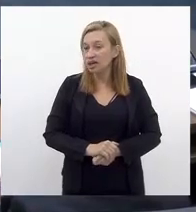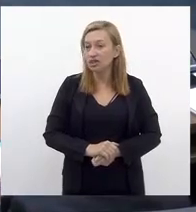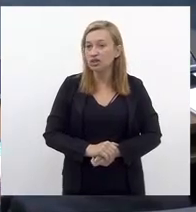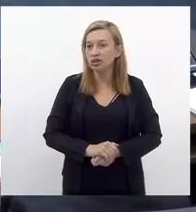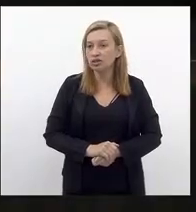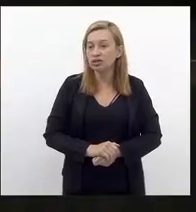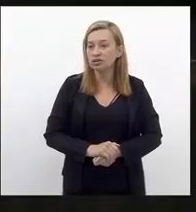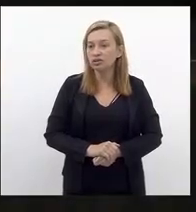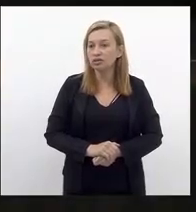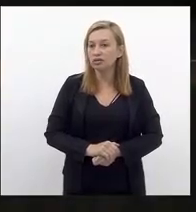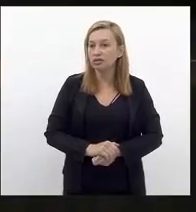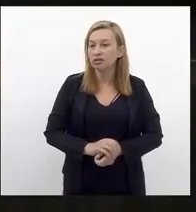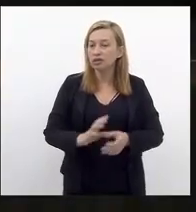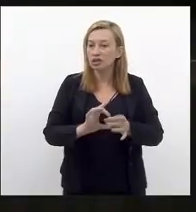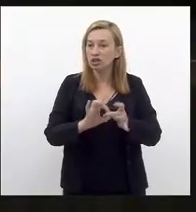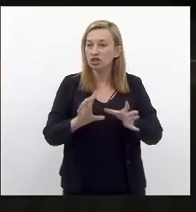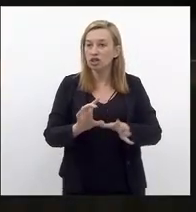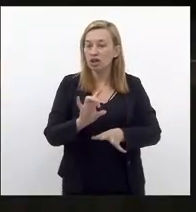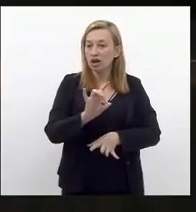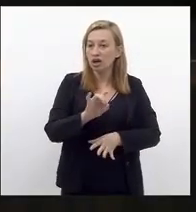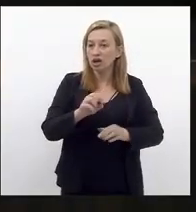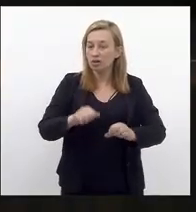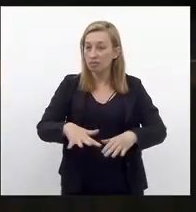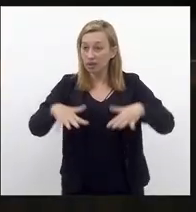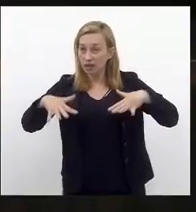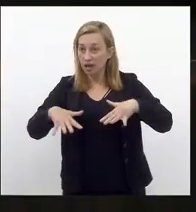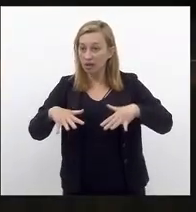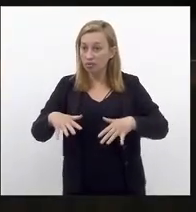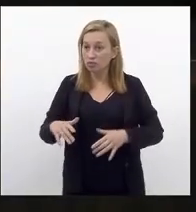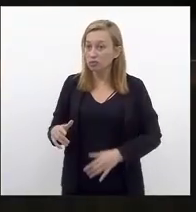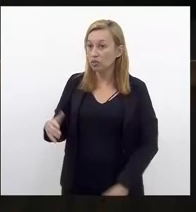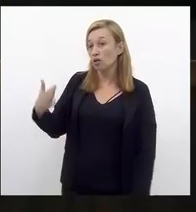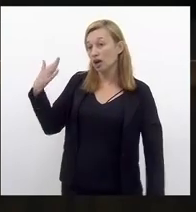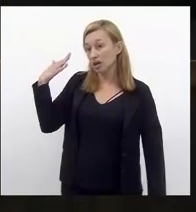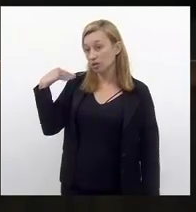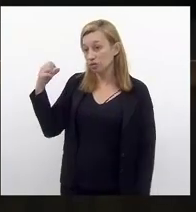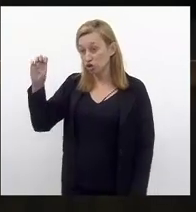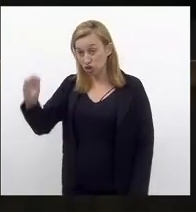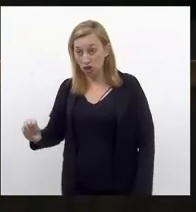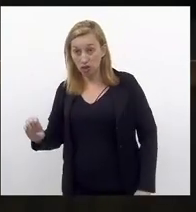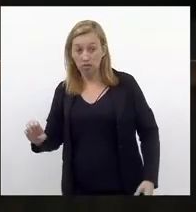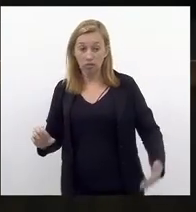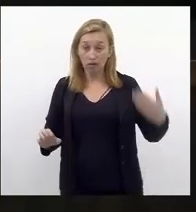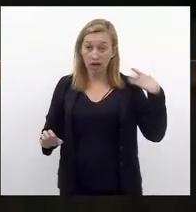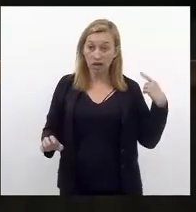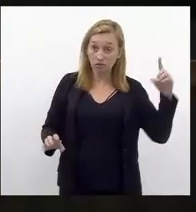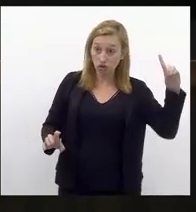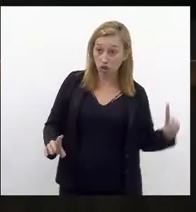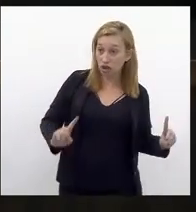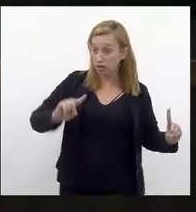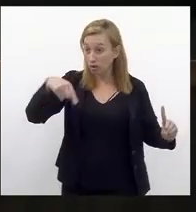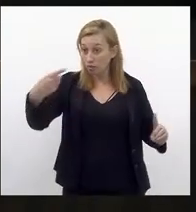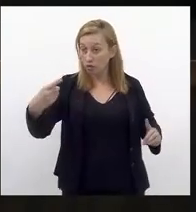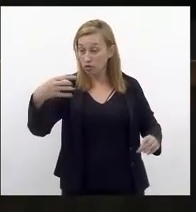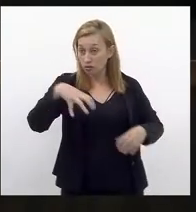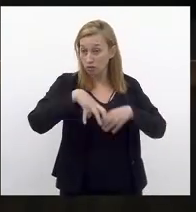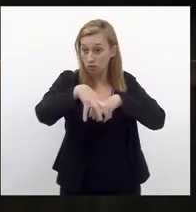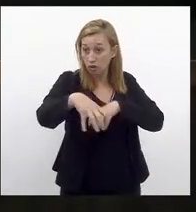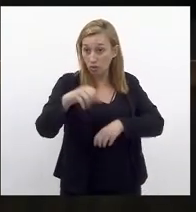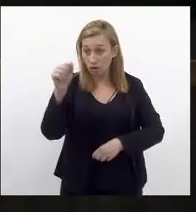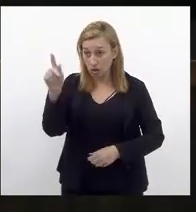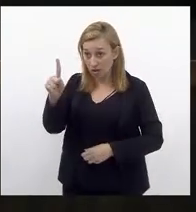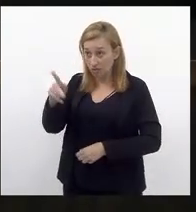e eu vou abrir um para um problema Nario o lado esquerdo e direito e um para virtual tá bom